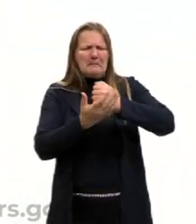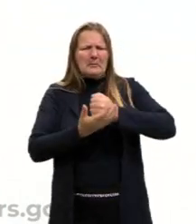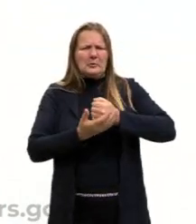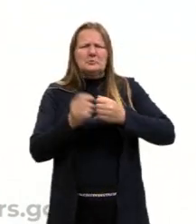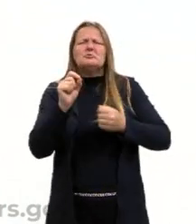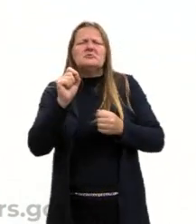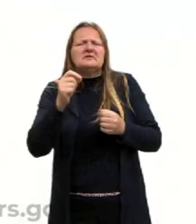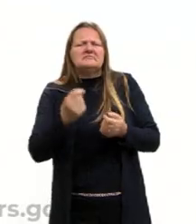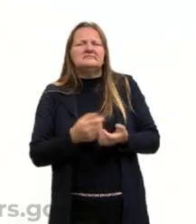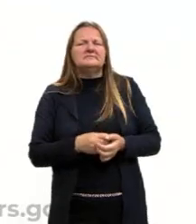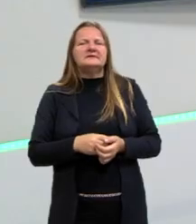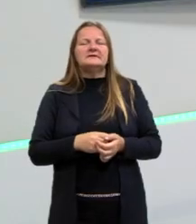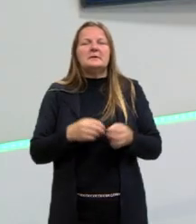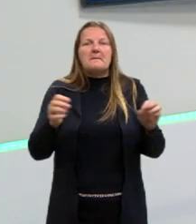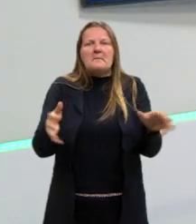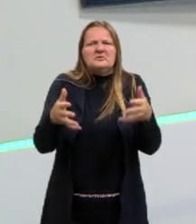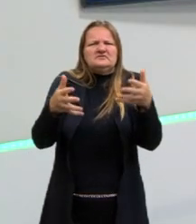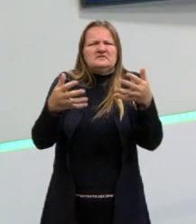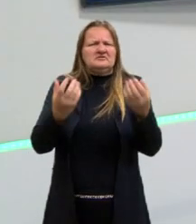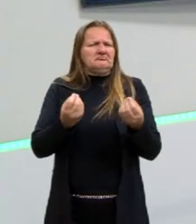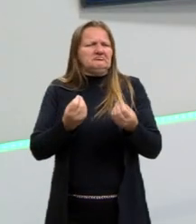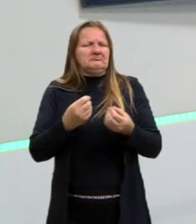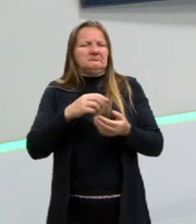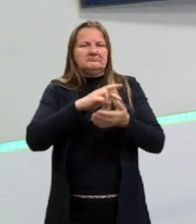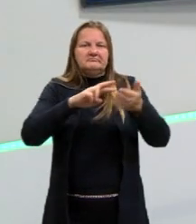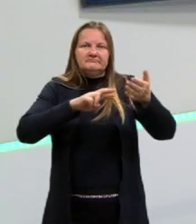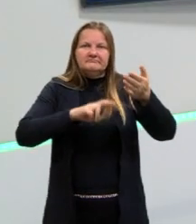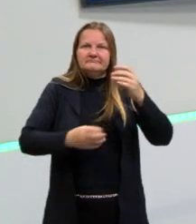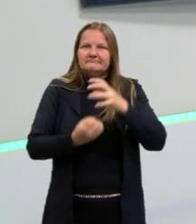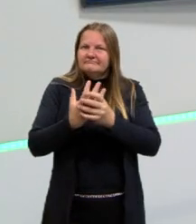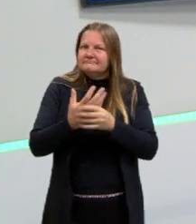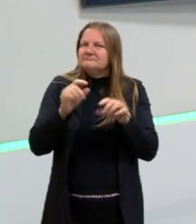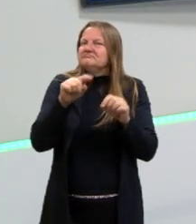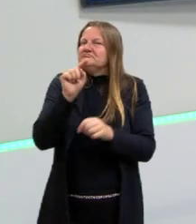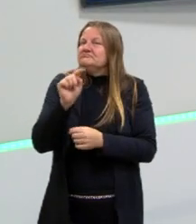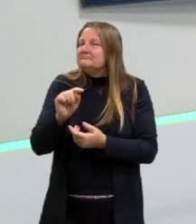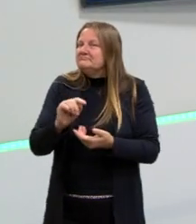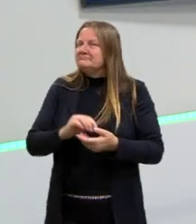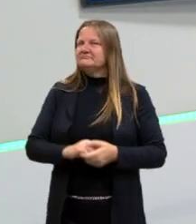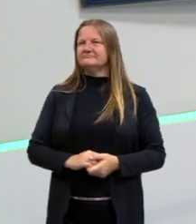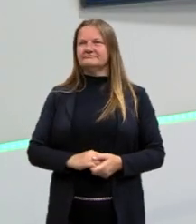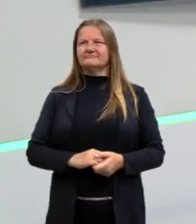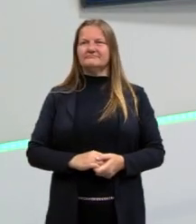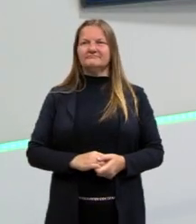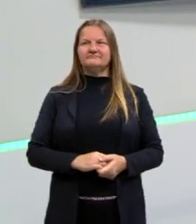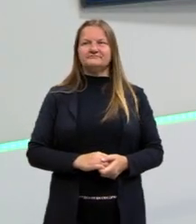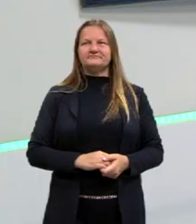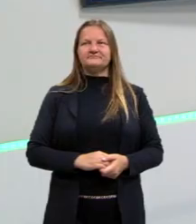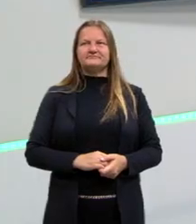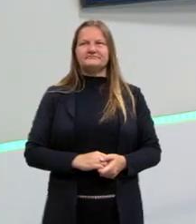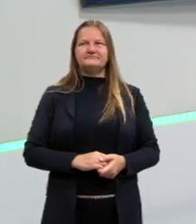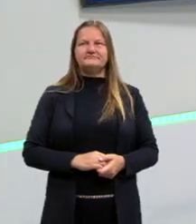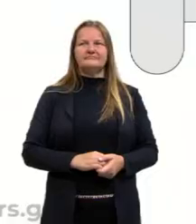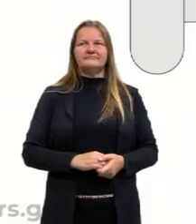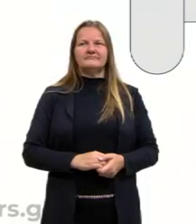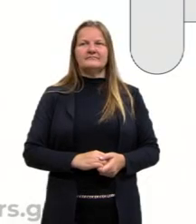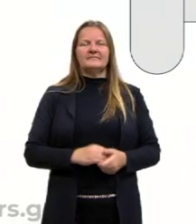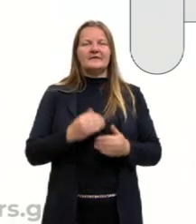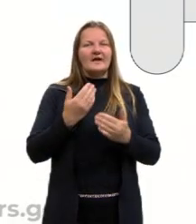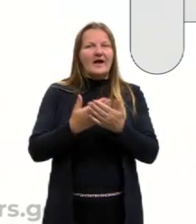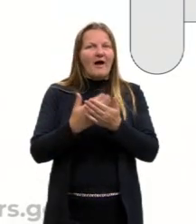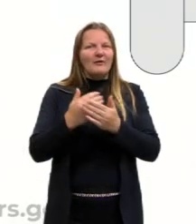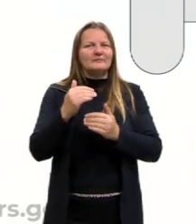textos motivadores da nossa redação do Enem, né? E ele vai nos trazendo aí ao longo da nossa